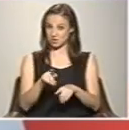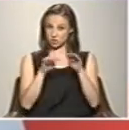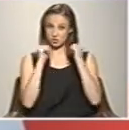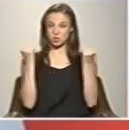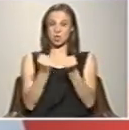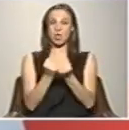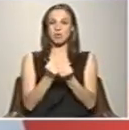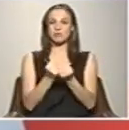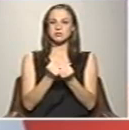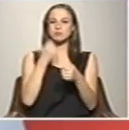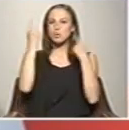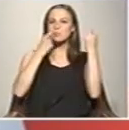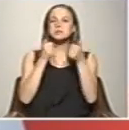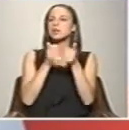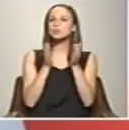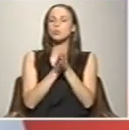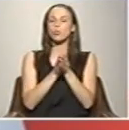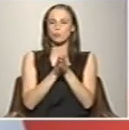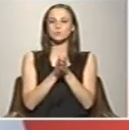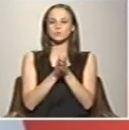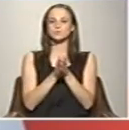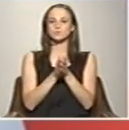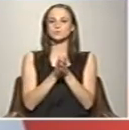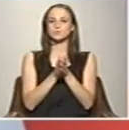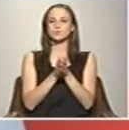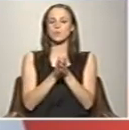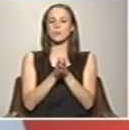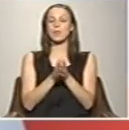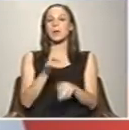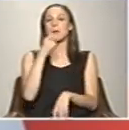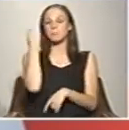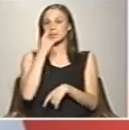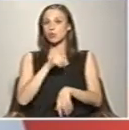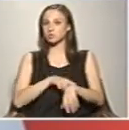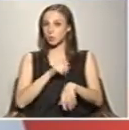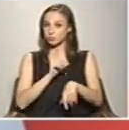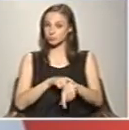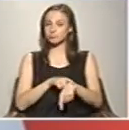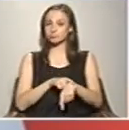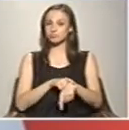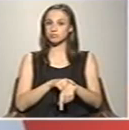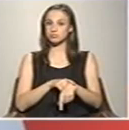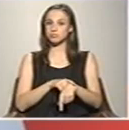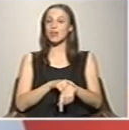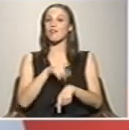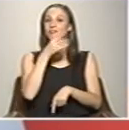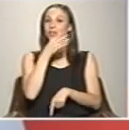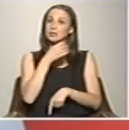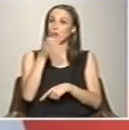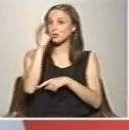em questão. Uhum. Temos que pôr em questão a temporização do sinal de tráfego e temos que